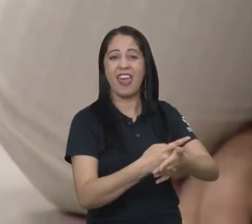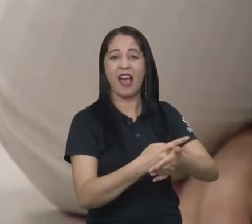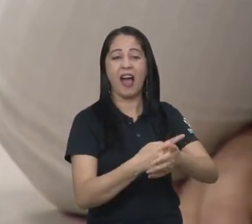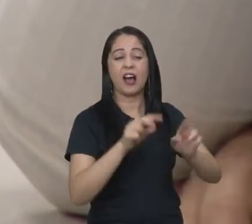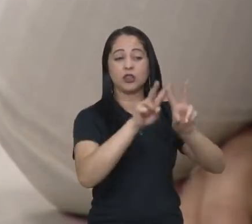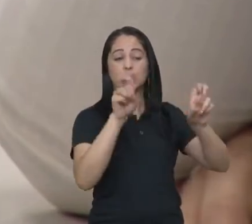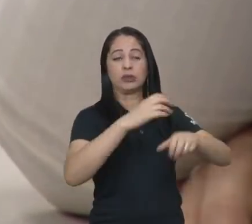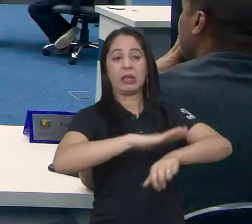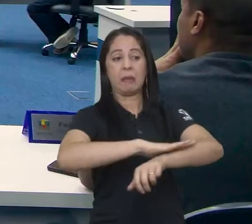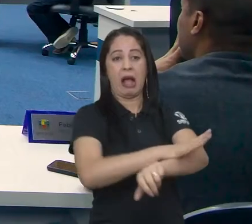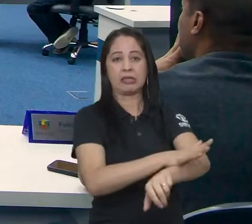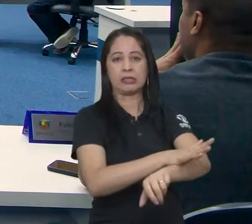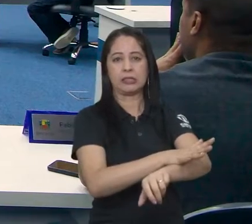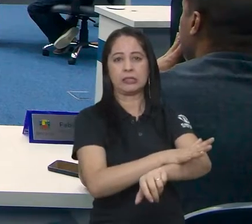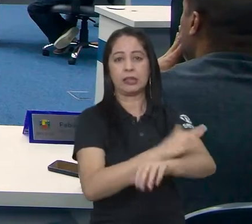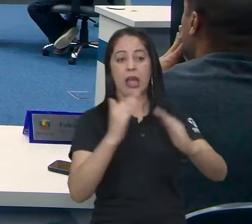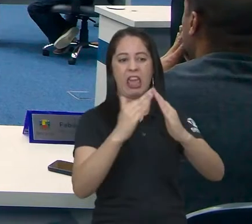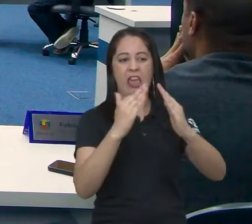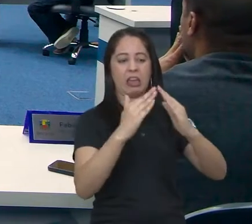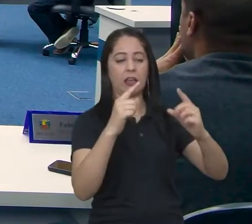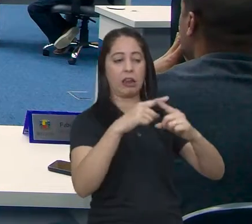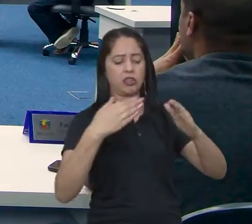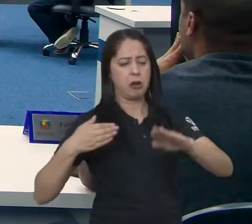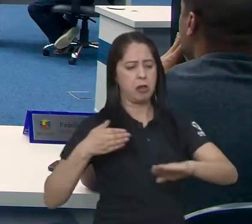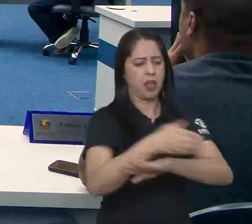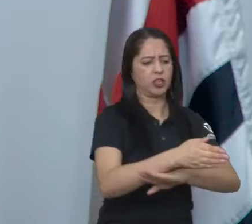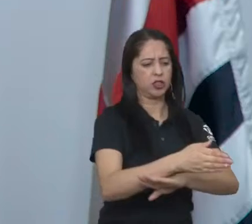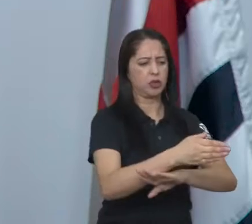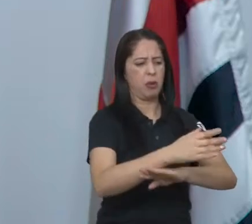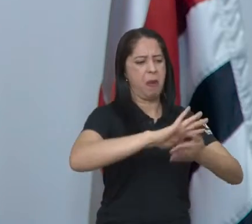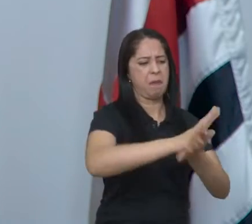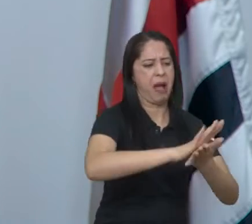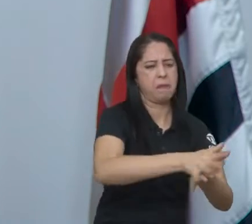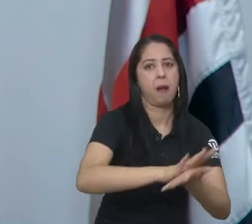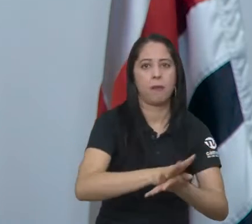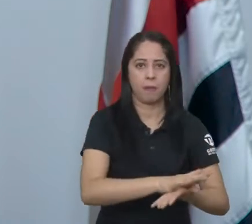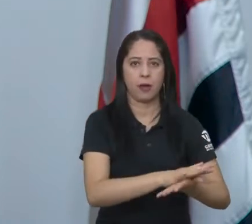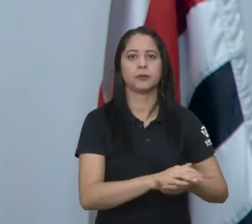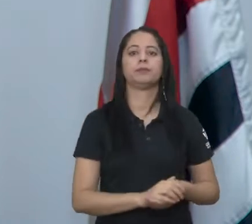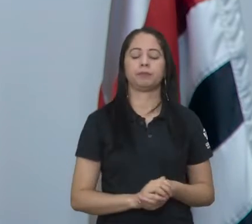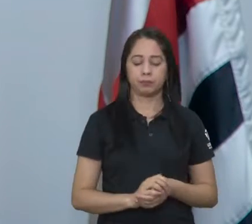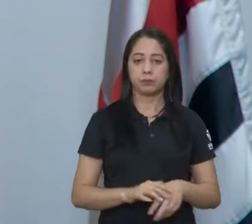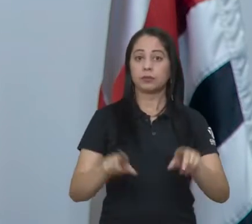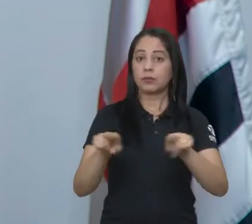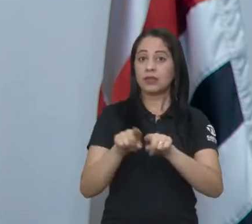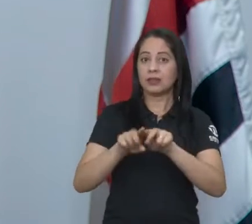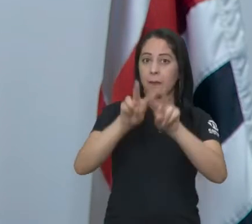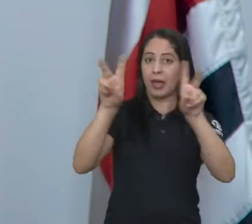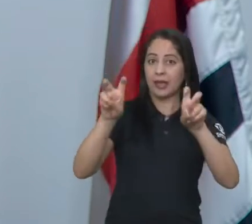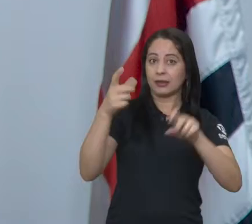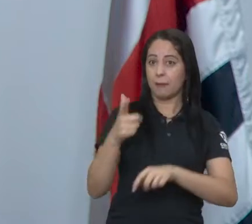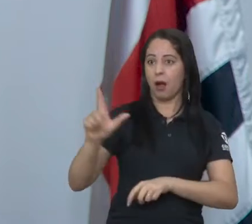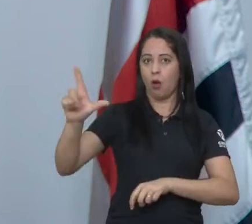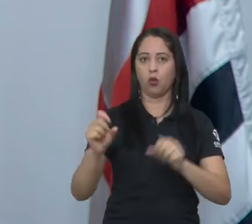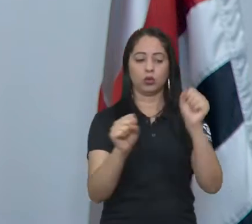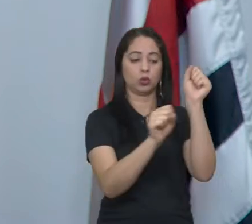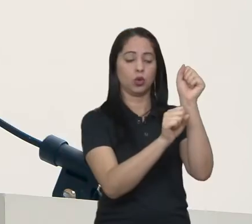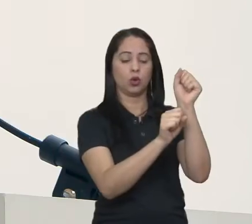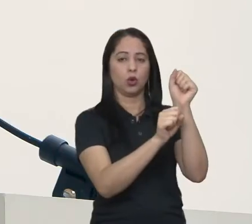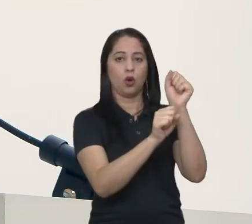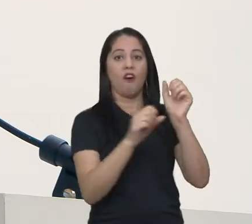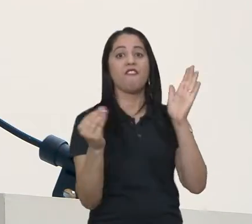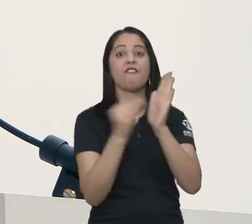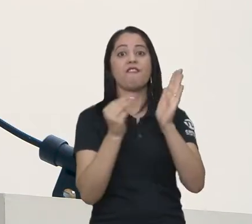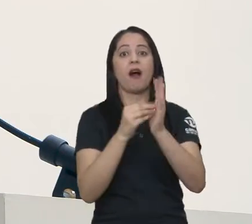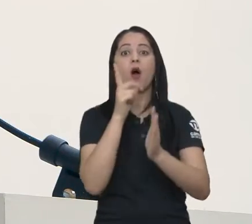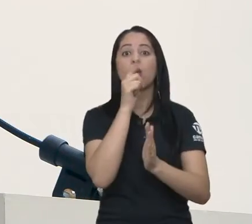decoro durante protesto antirracista em uma igreja. Na tribuna, alguns assuntos mencionados pelos parlamentares